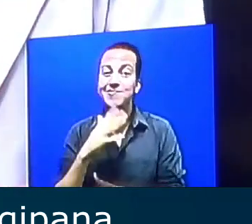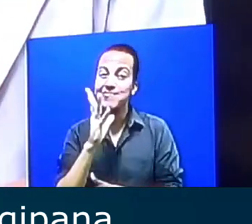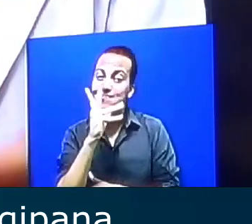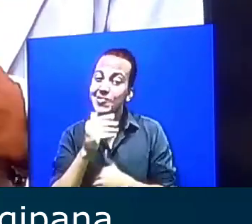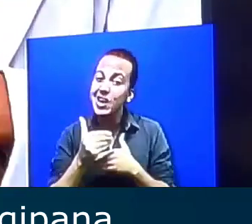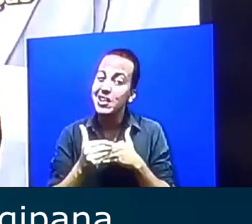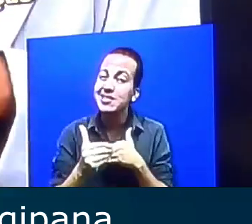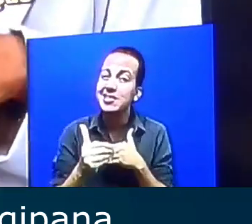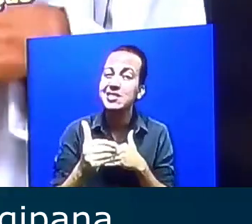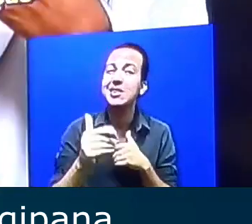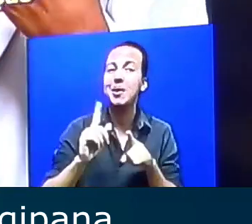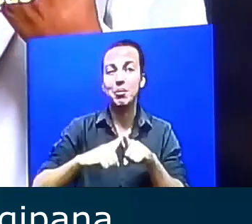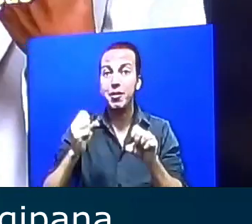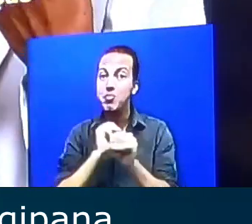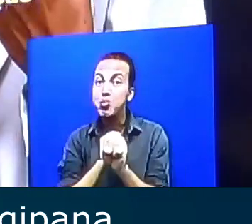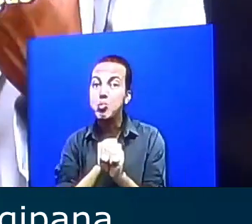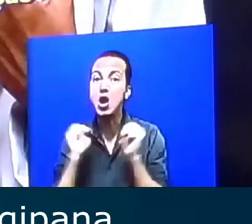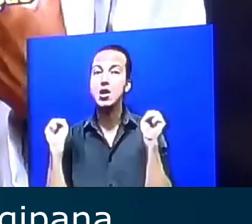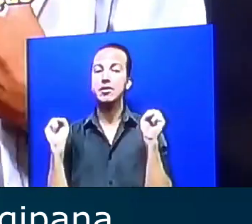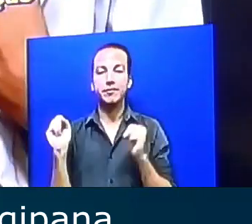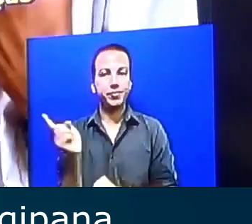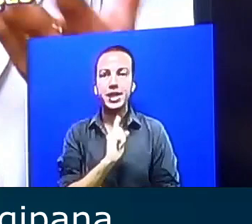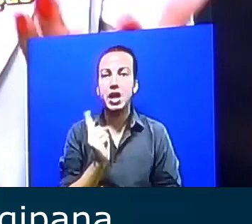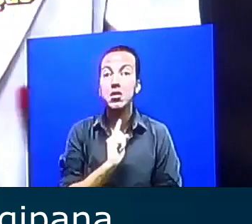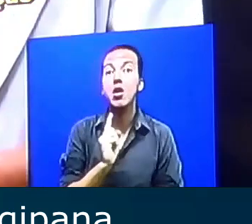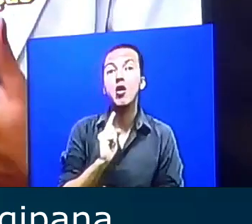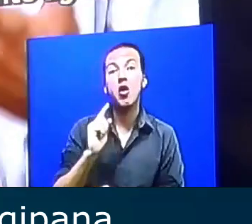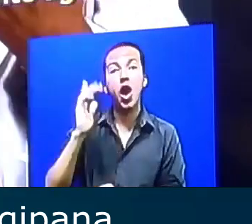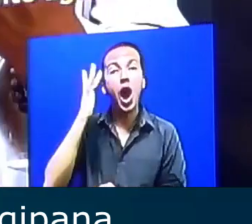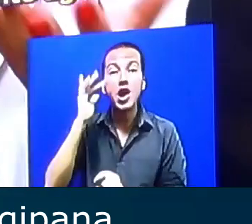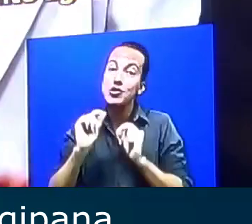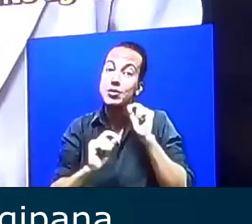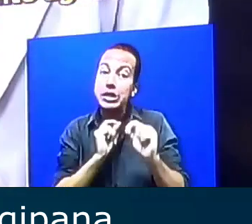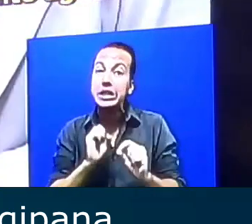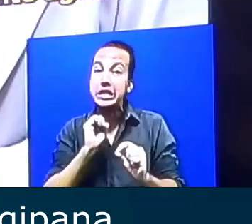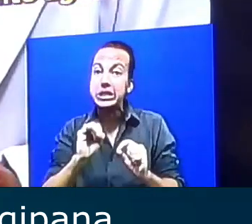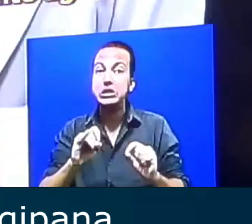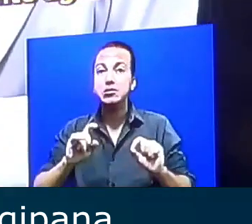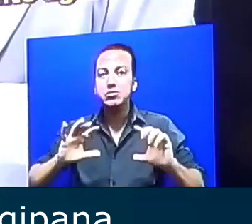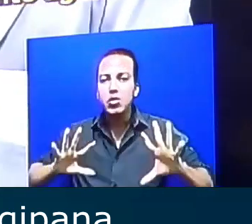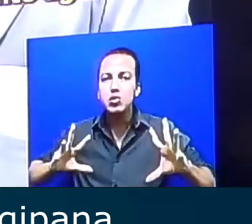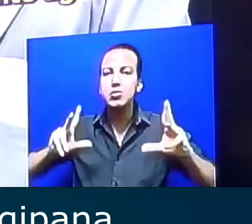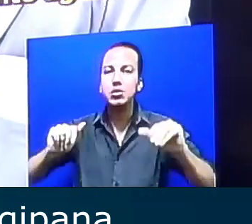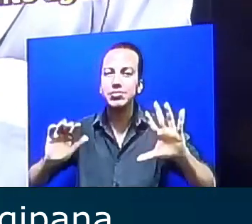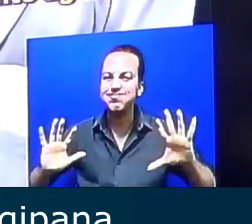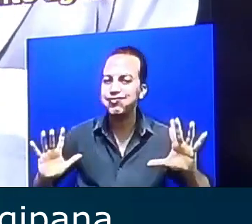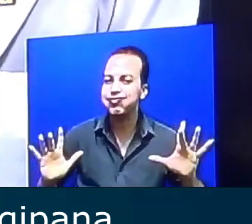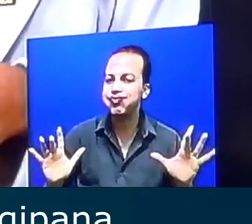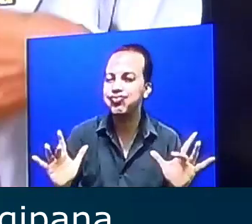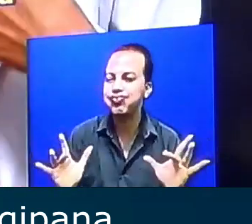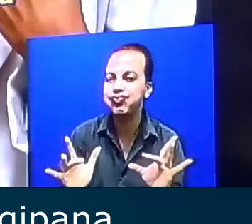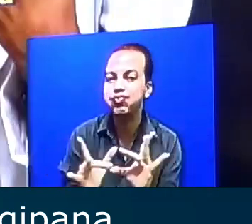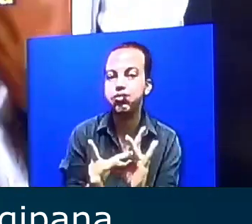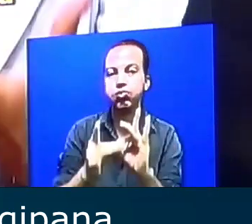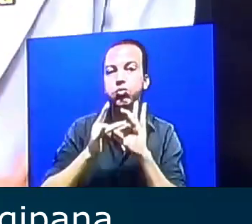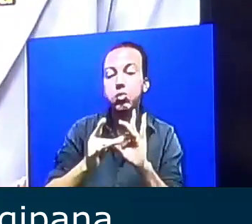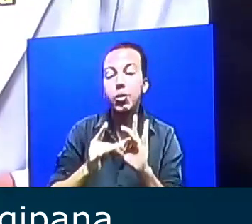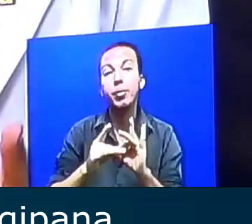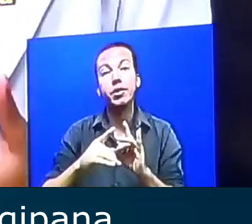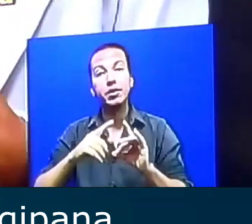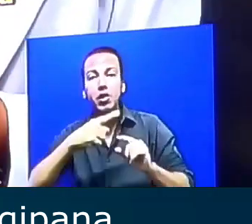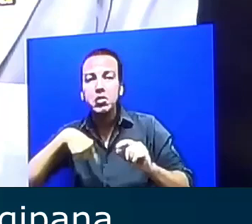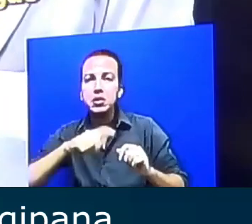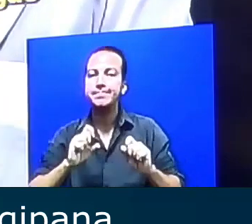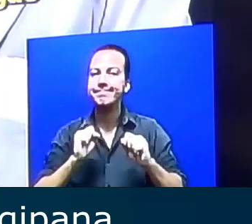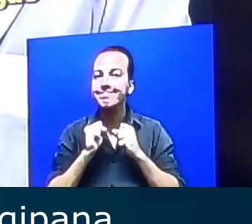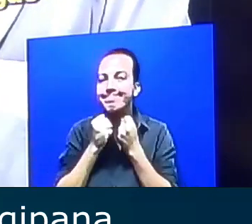impossível. Né? Eu acredito que com a união de forças, né, inclusive como essa aqui nesse momento agora, né, se propondo ajudar a